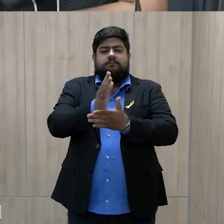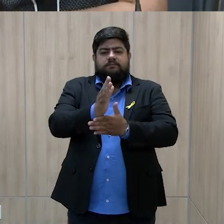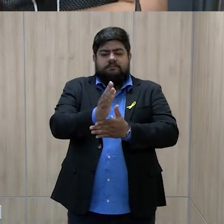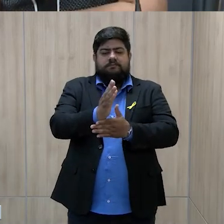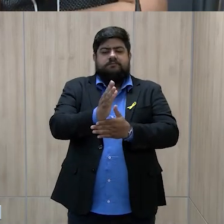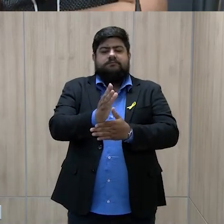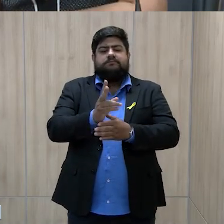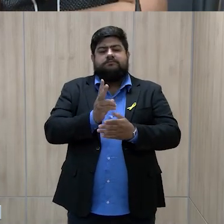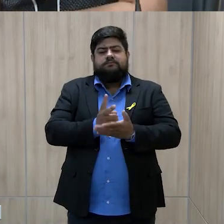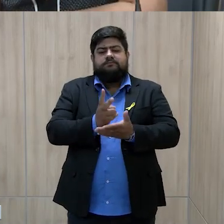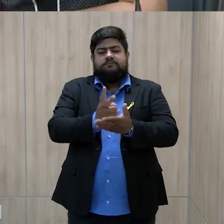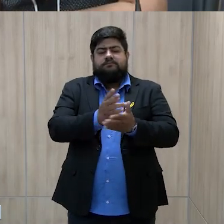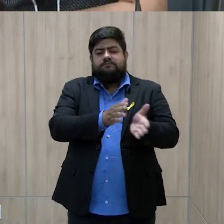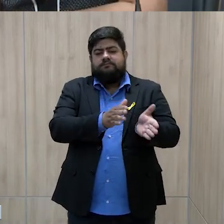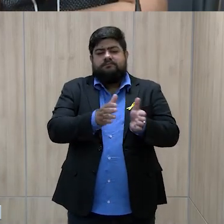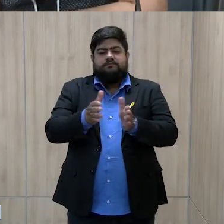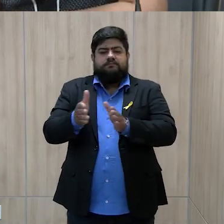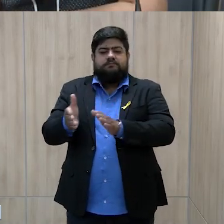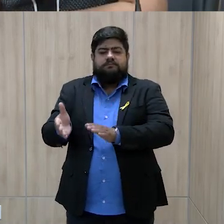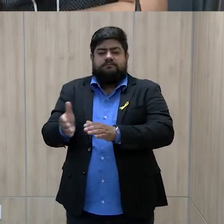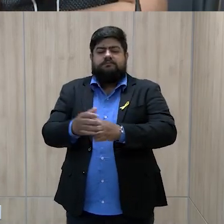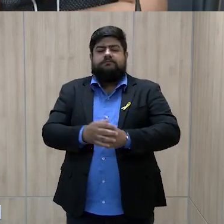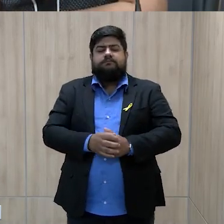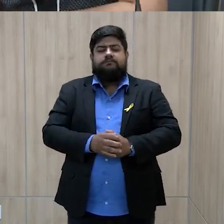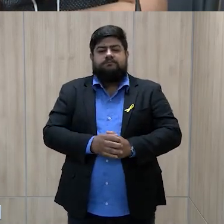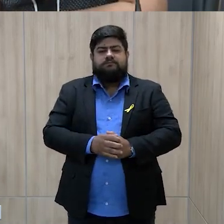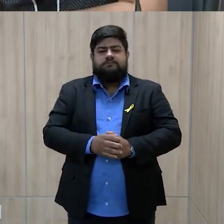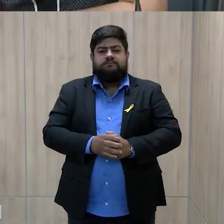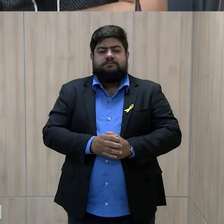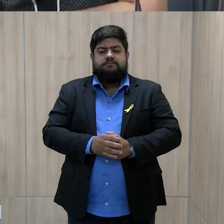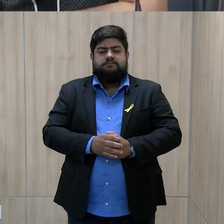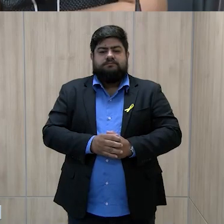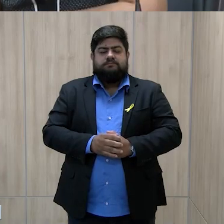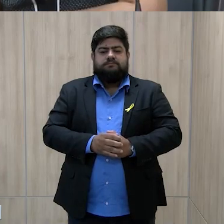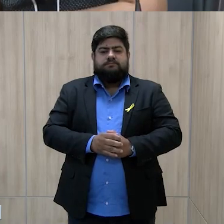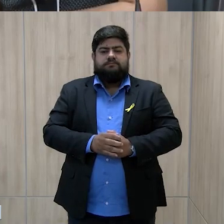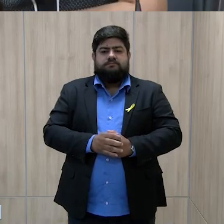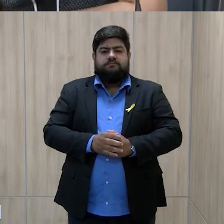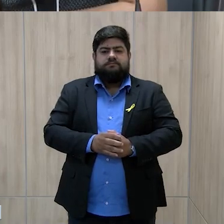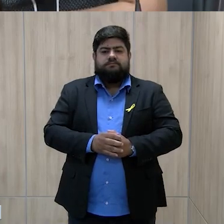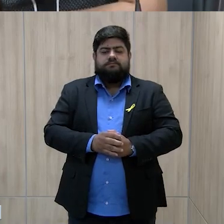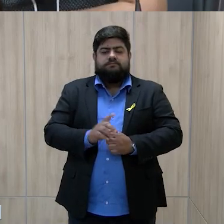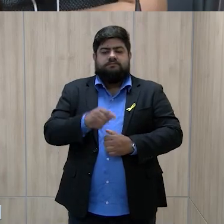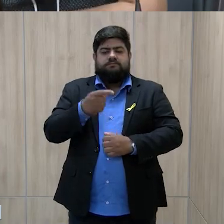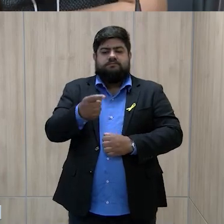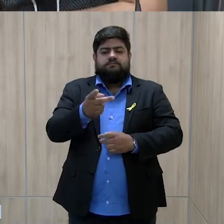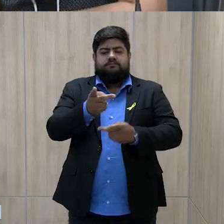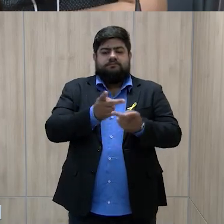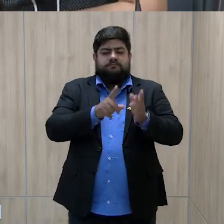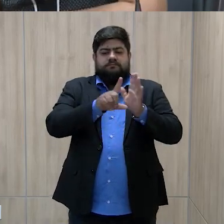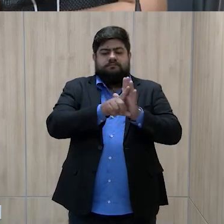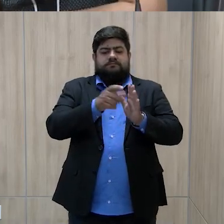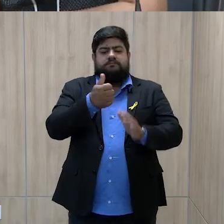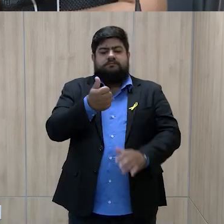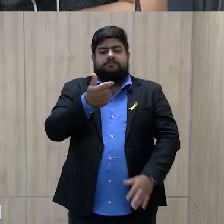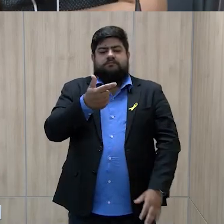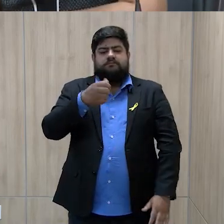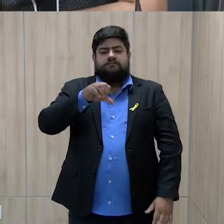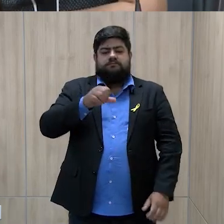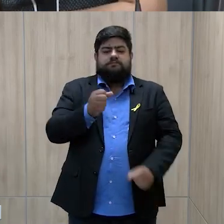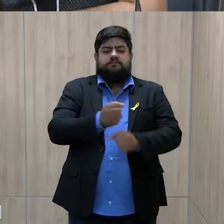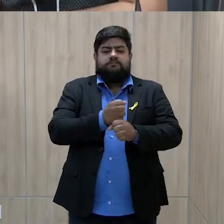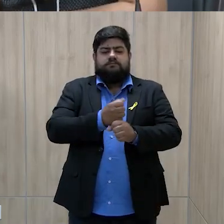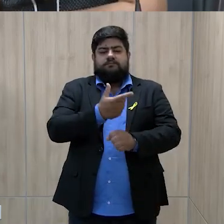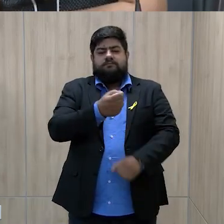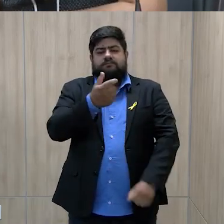se encontra se aprovada e segue o expediente de tramitação ordinário próximo projeto é um projeto